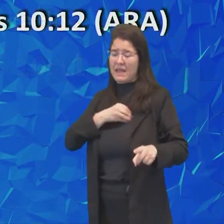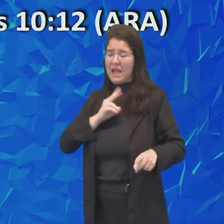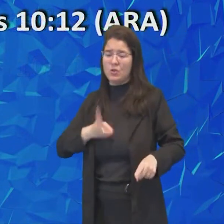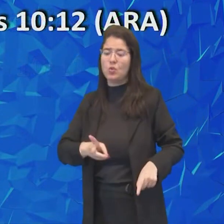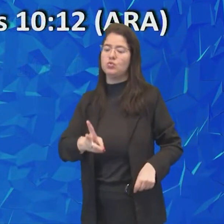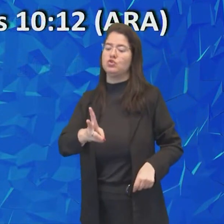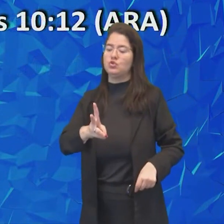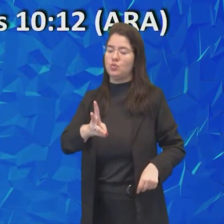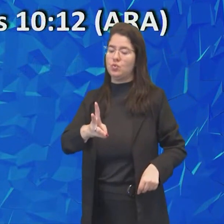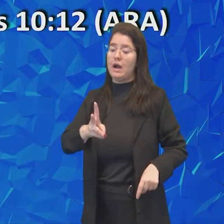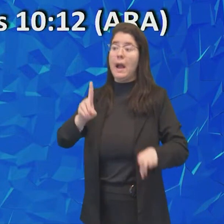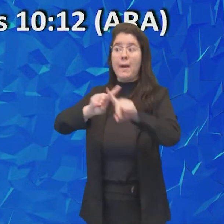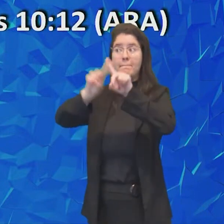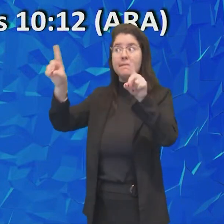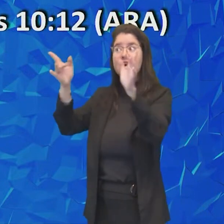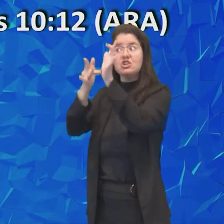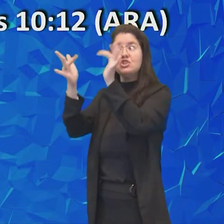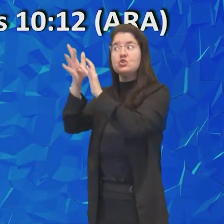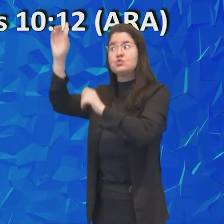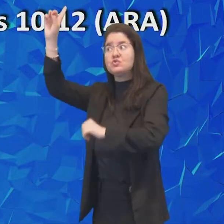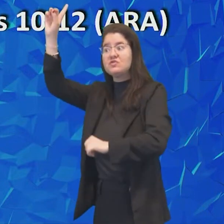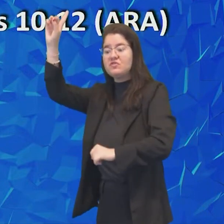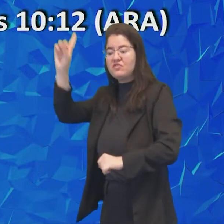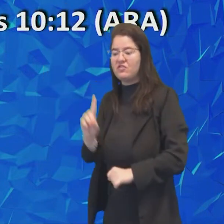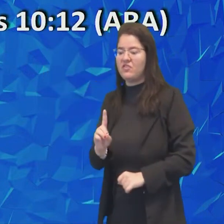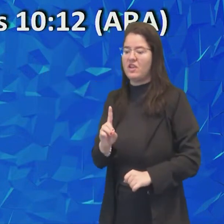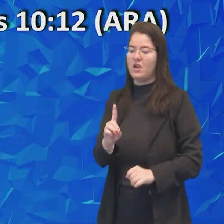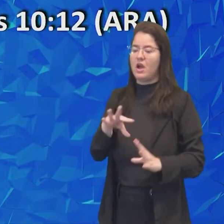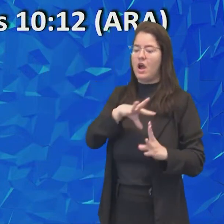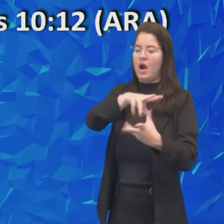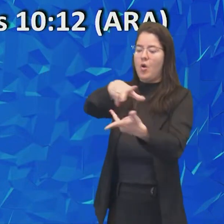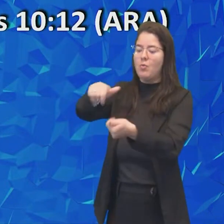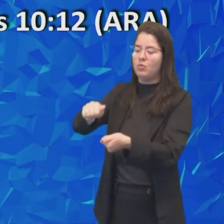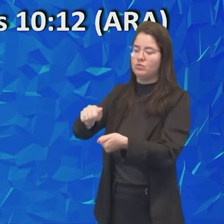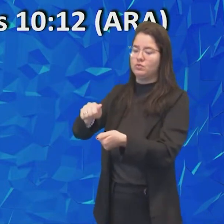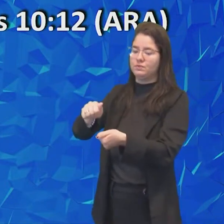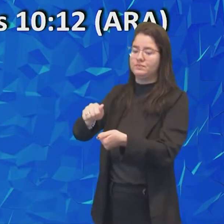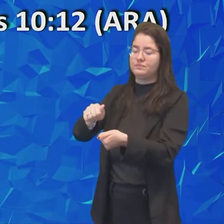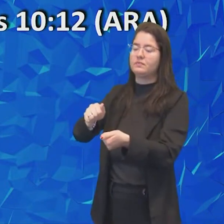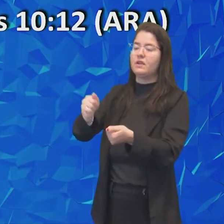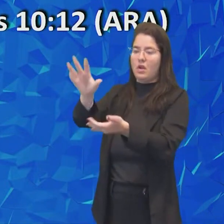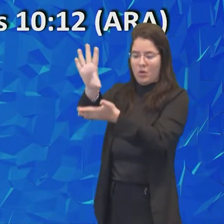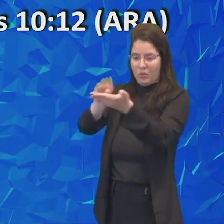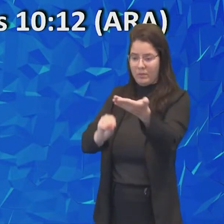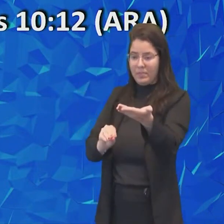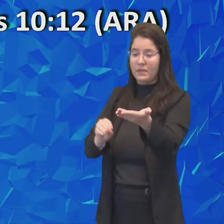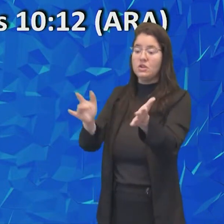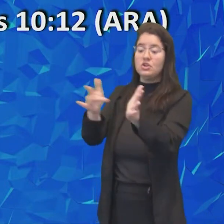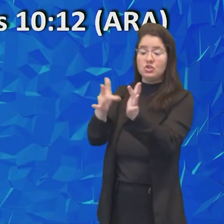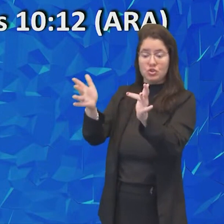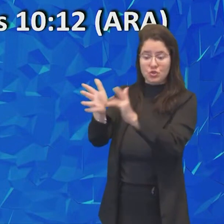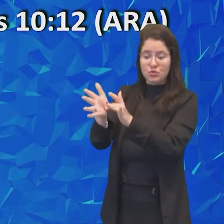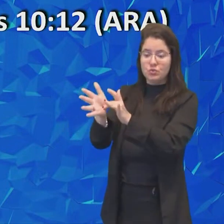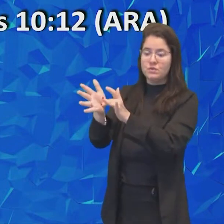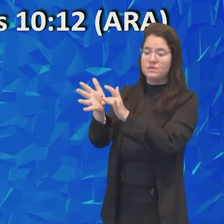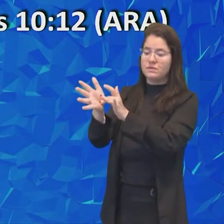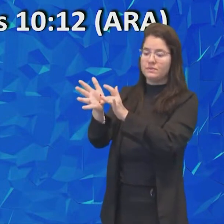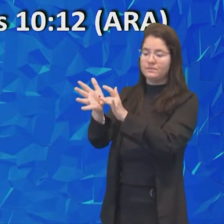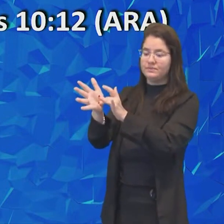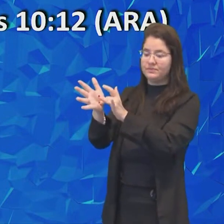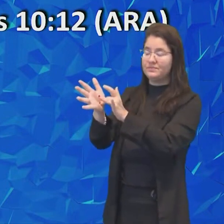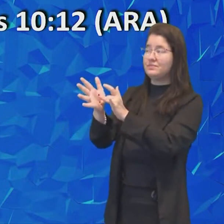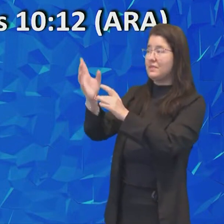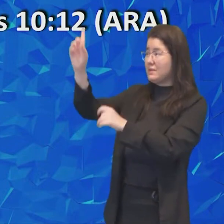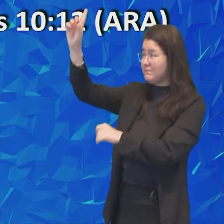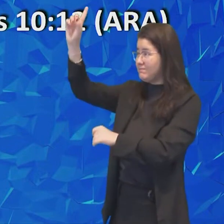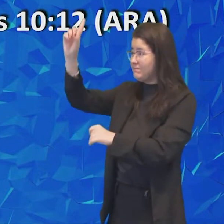irmãos, em voz alta, por favor. Hebreus 10, verso 12, pode ler em voz alta. Jesus, porém, tendo oferecido para sempre